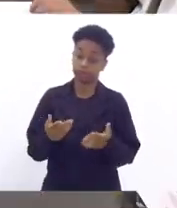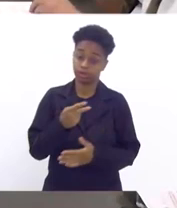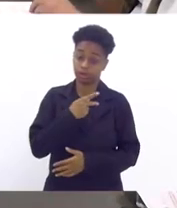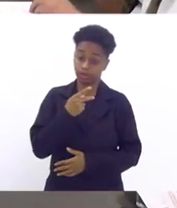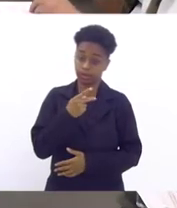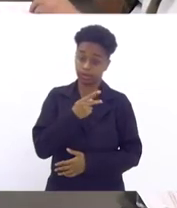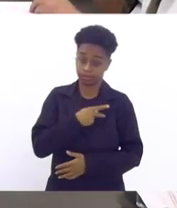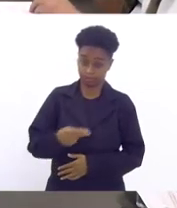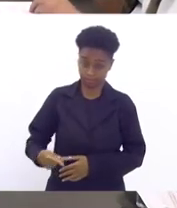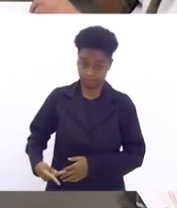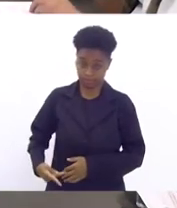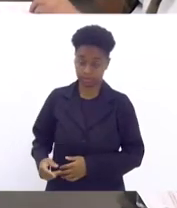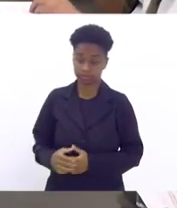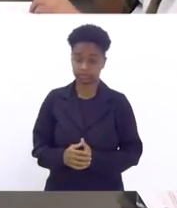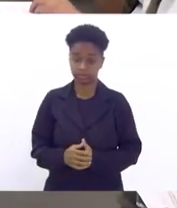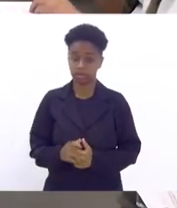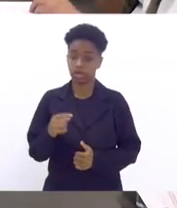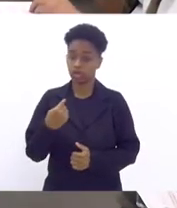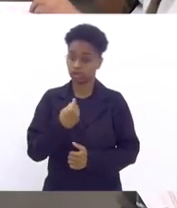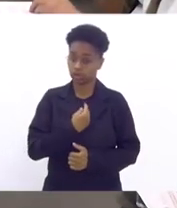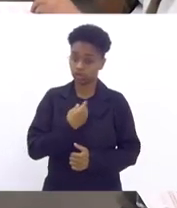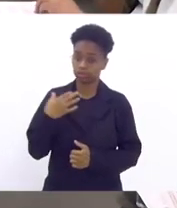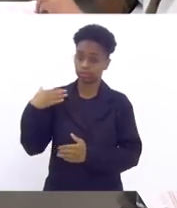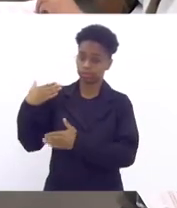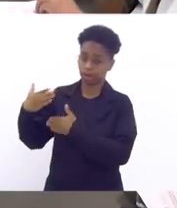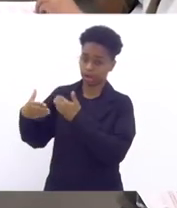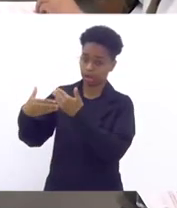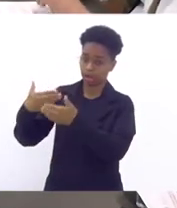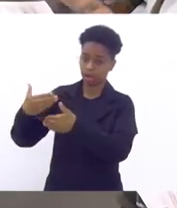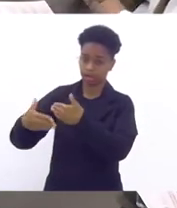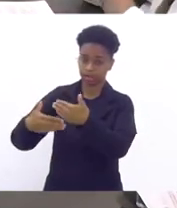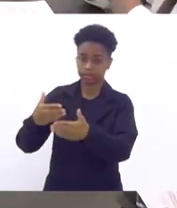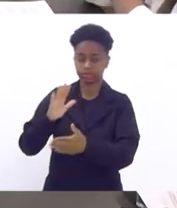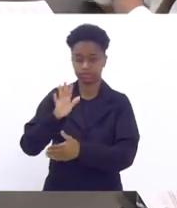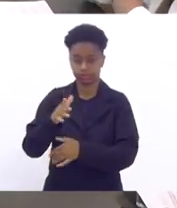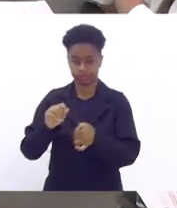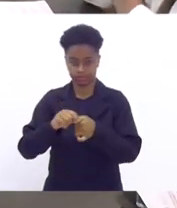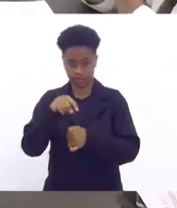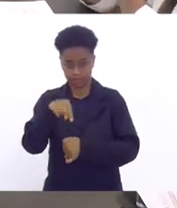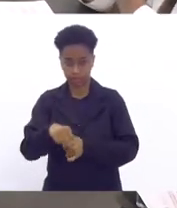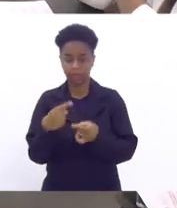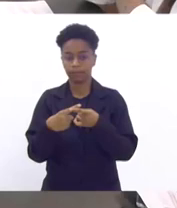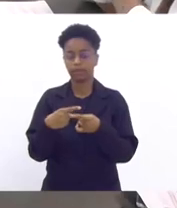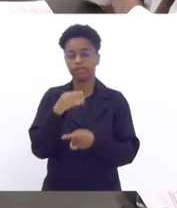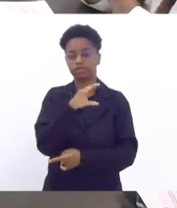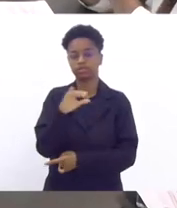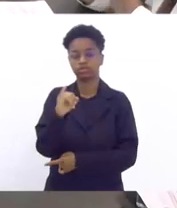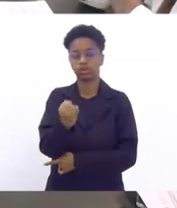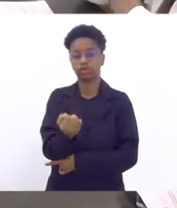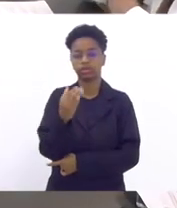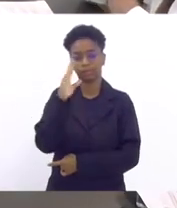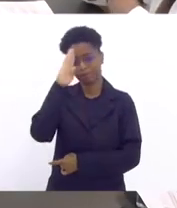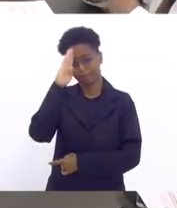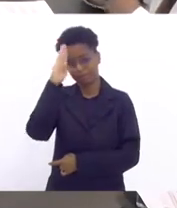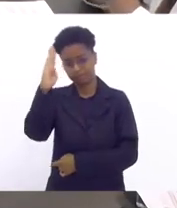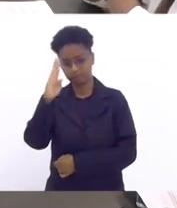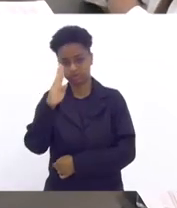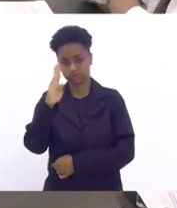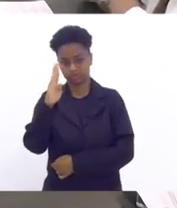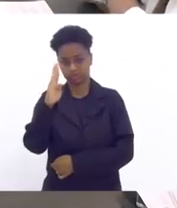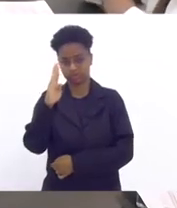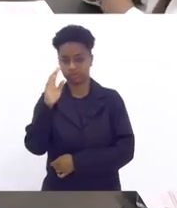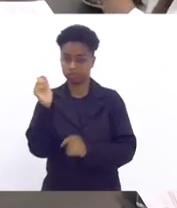na esteira do que a gente já vem aqui porque a ccj foi fundamental para a gente ter